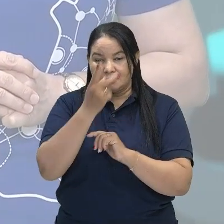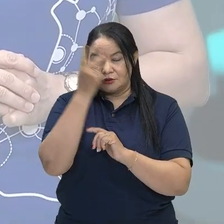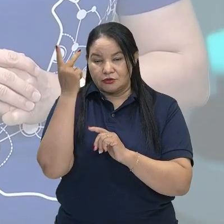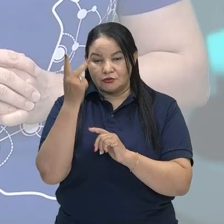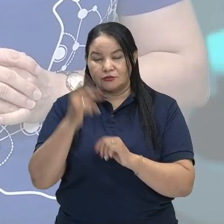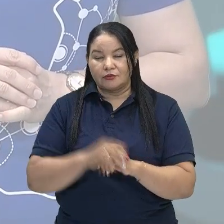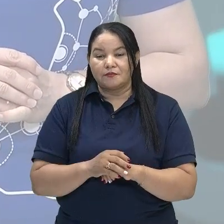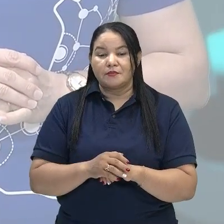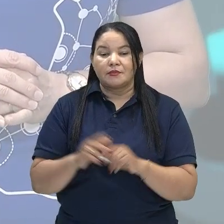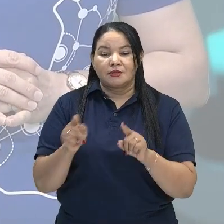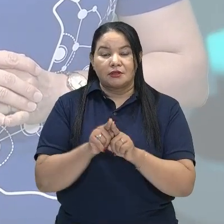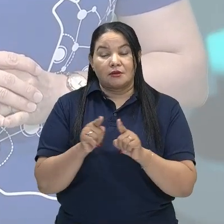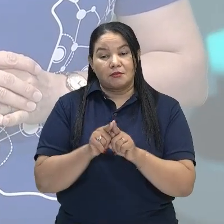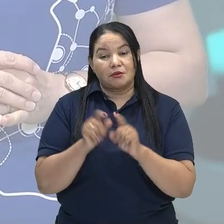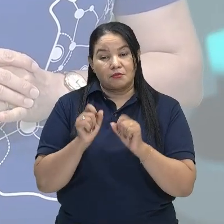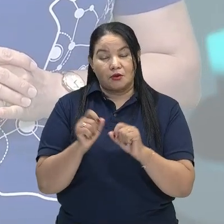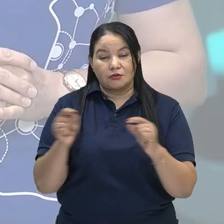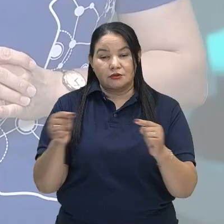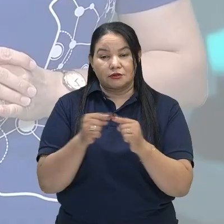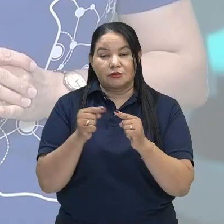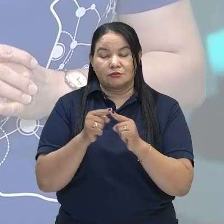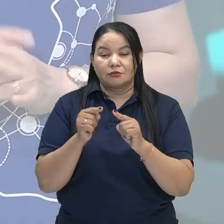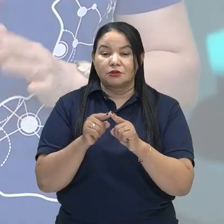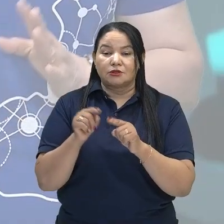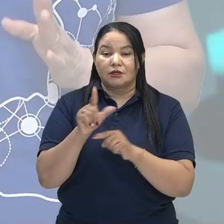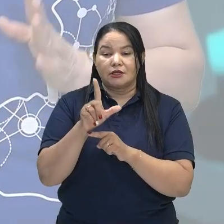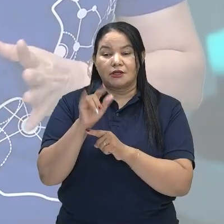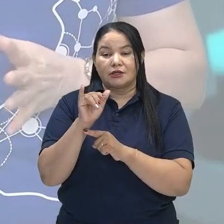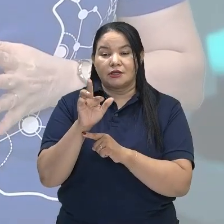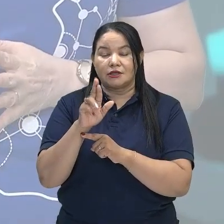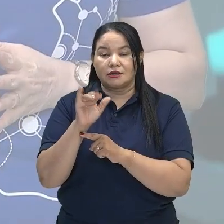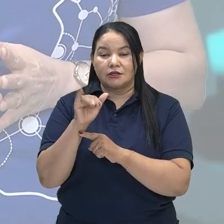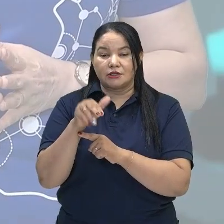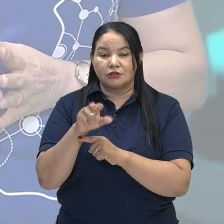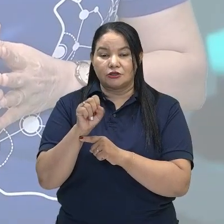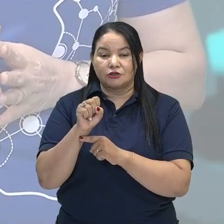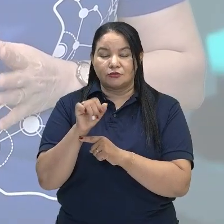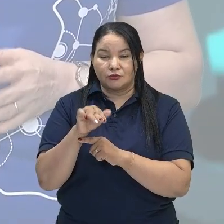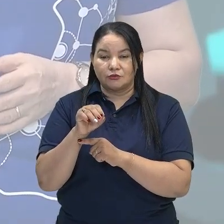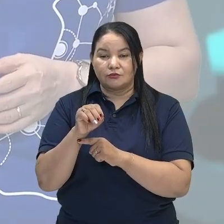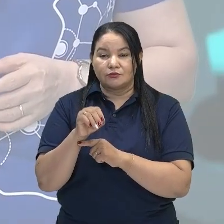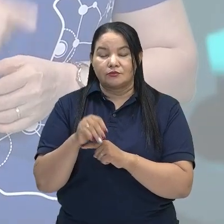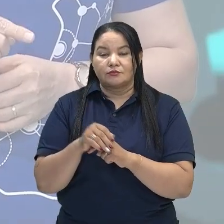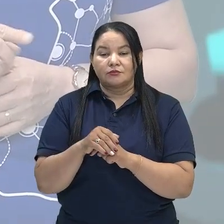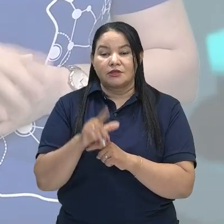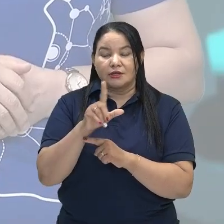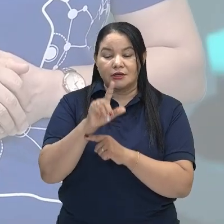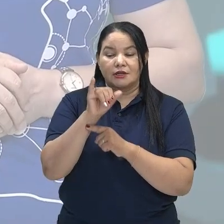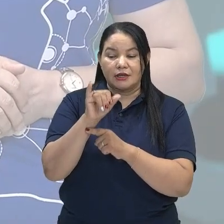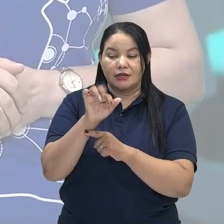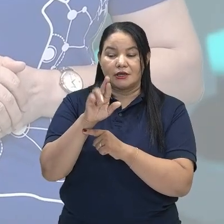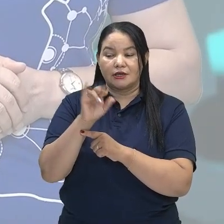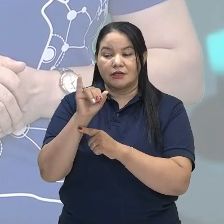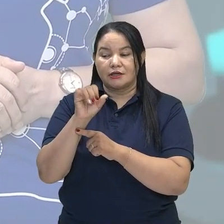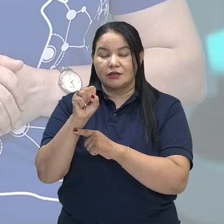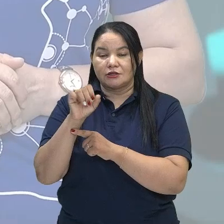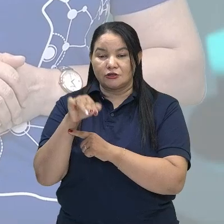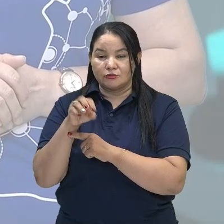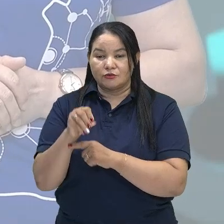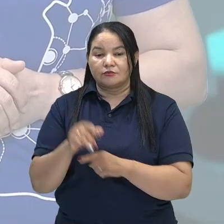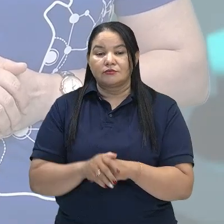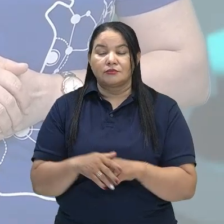é bem-vindo, por exemplo, em uma notícia. Claro, né? Como eu falei, inclusive num dos tipos de crônica, que é